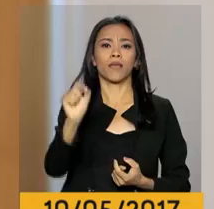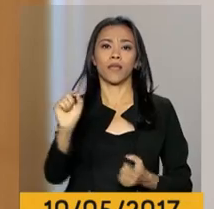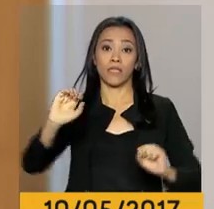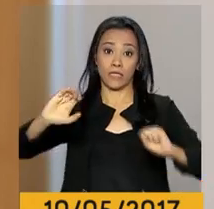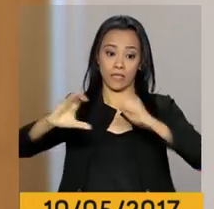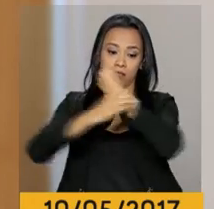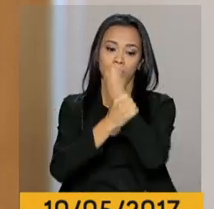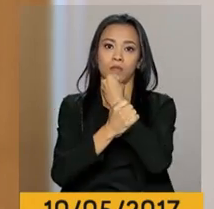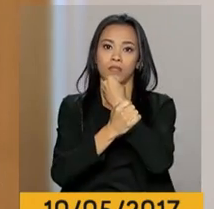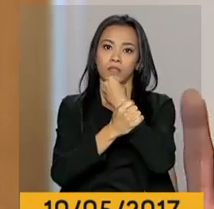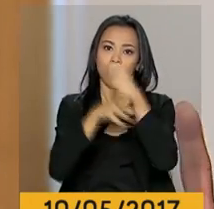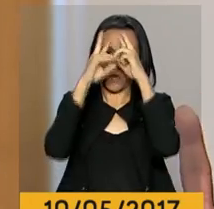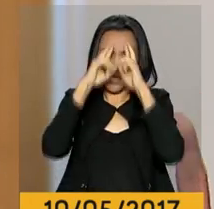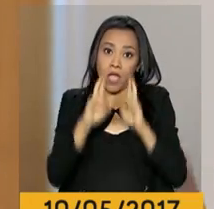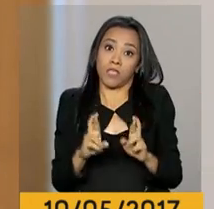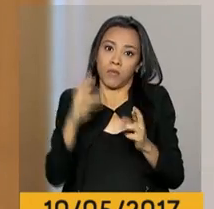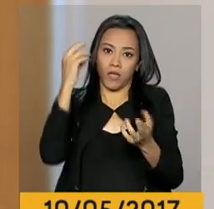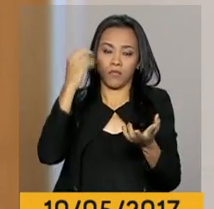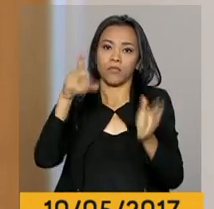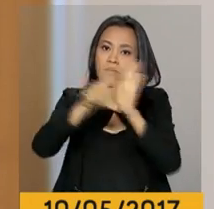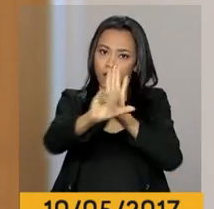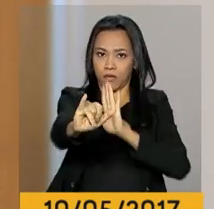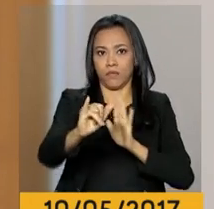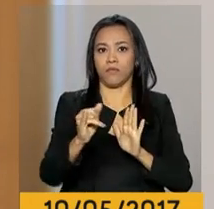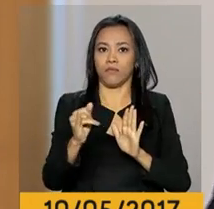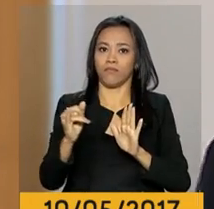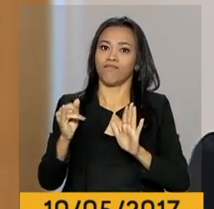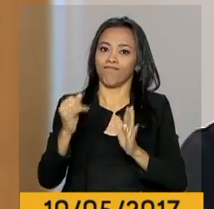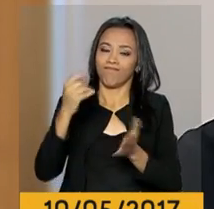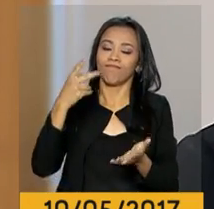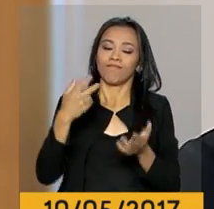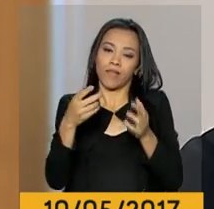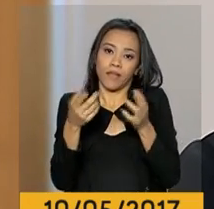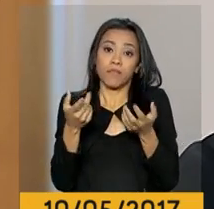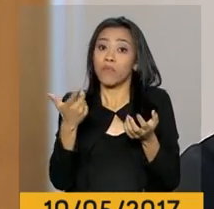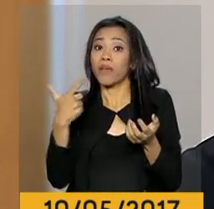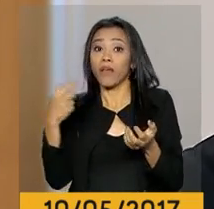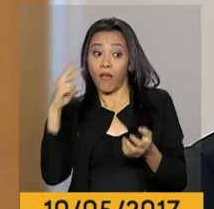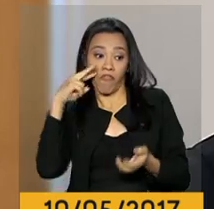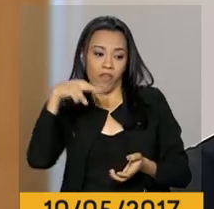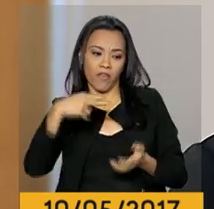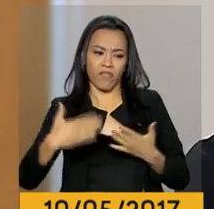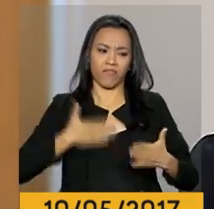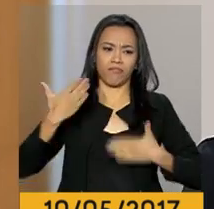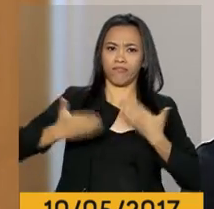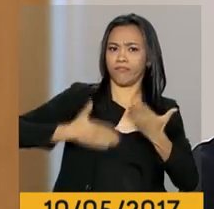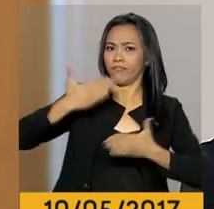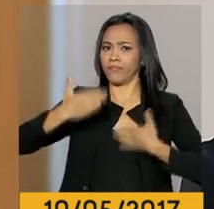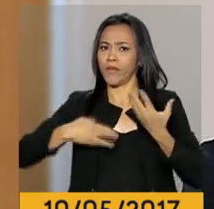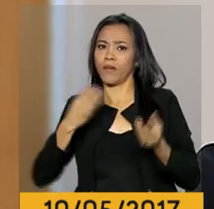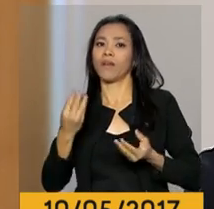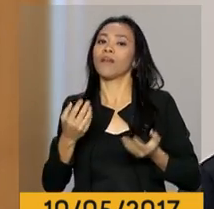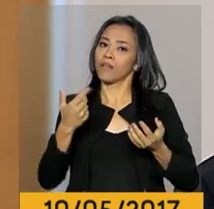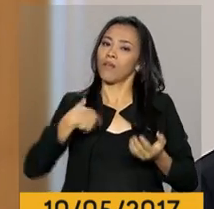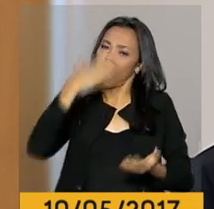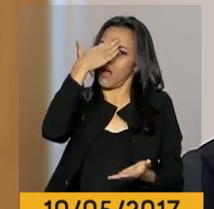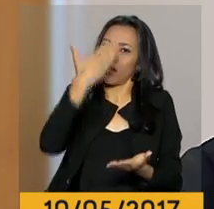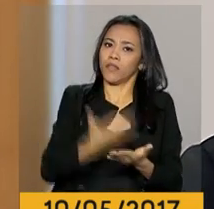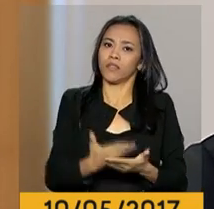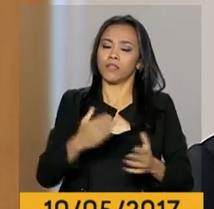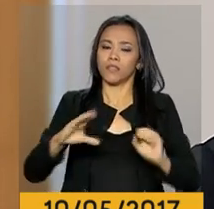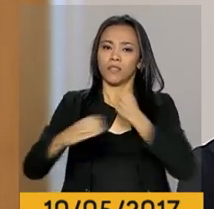segurança jurídica ninguém investe se não tiver segurança jurídica e o que este decreto faz é precisamente